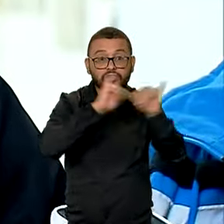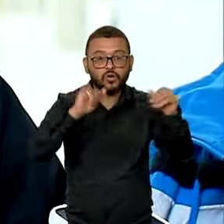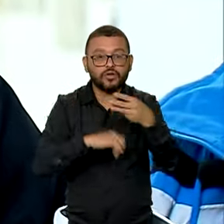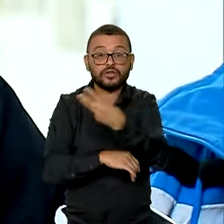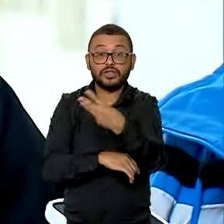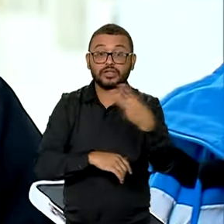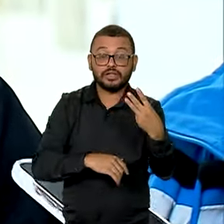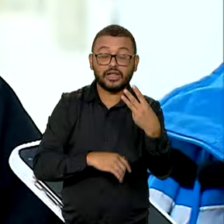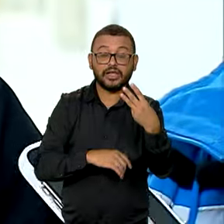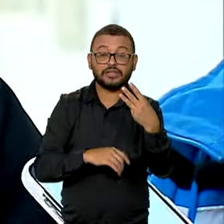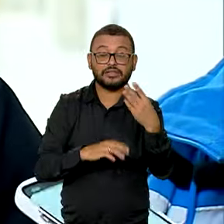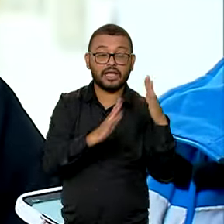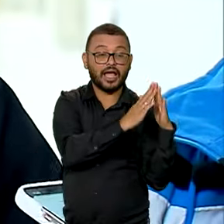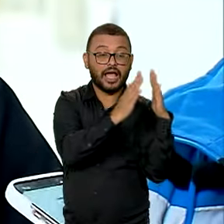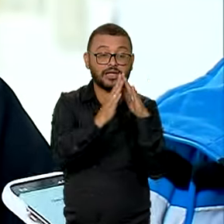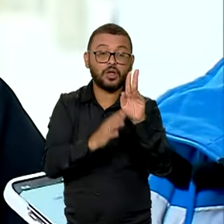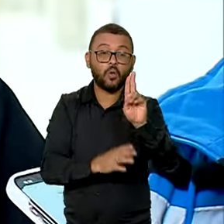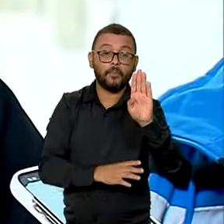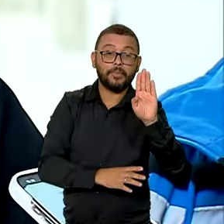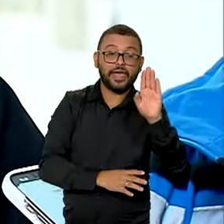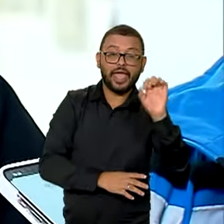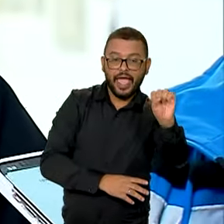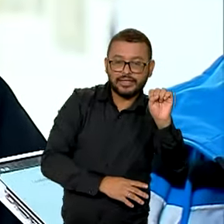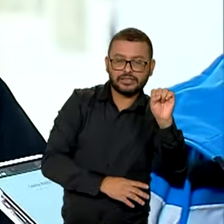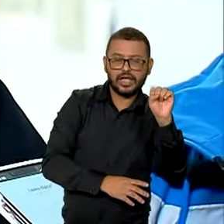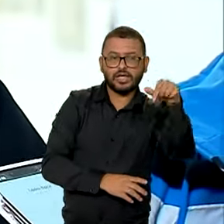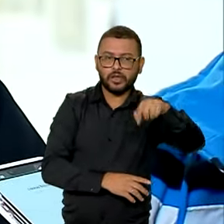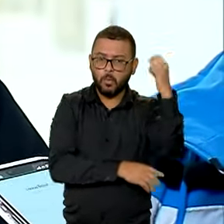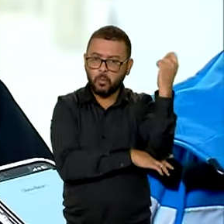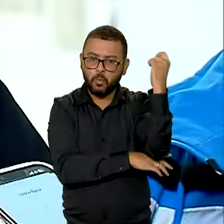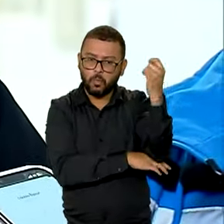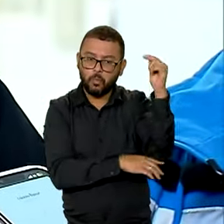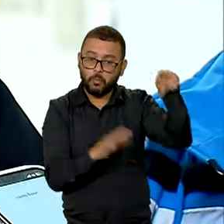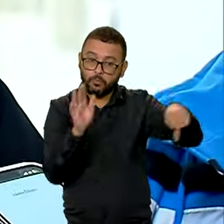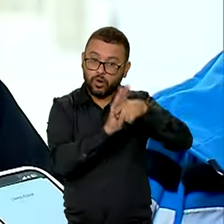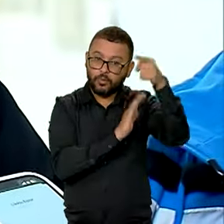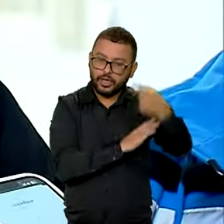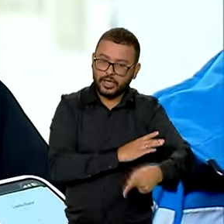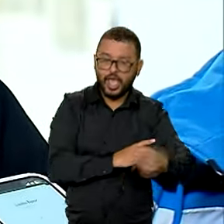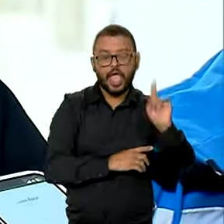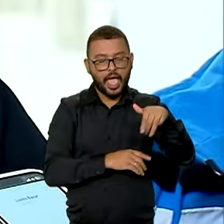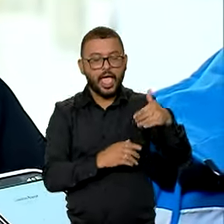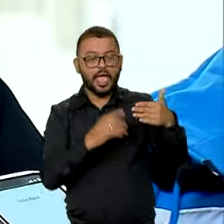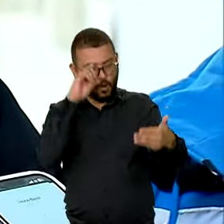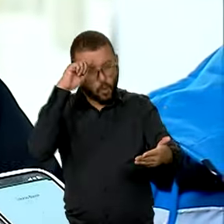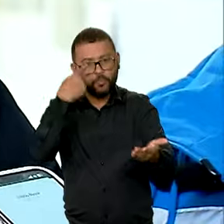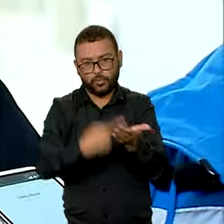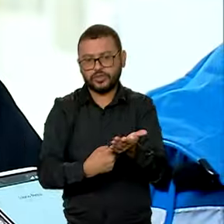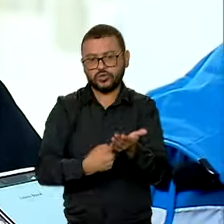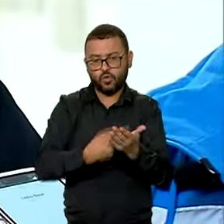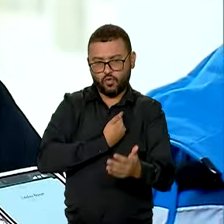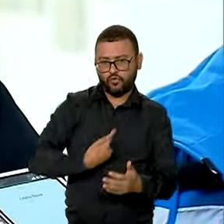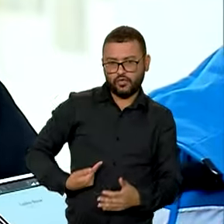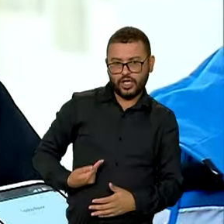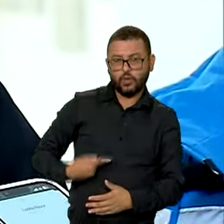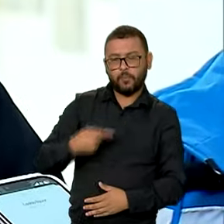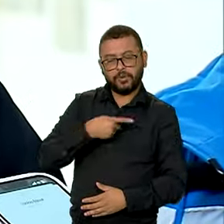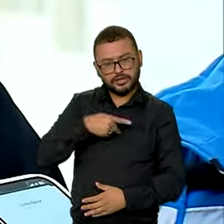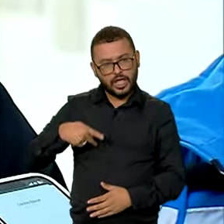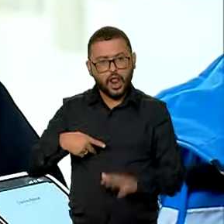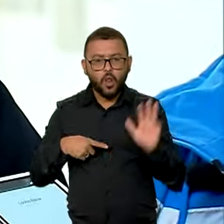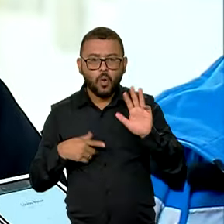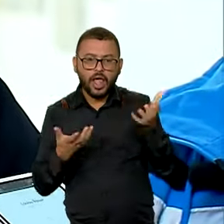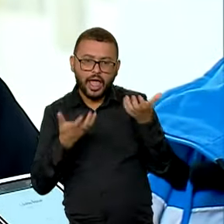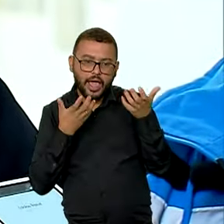33 novas UBSs aqui no estado do Rio Grande do Sul. E isso mostra o total compromisso e prioridade que o governo do presidente Lula tem